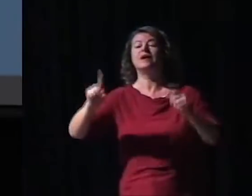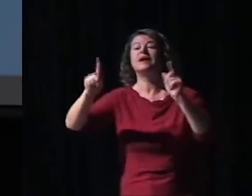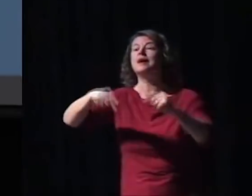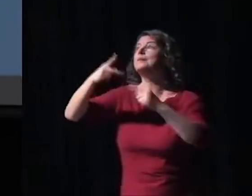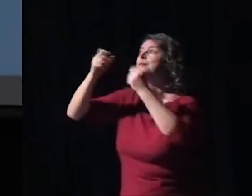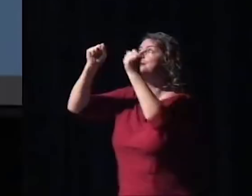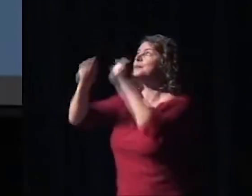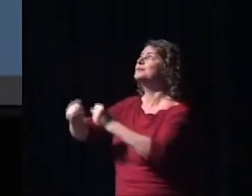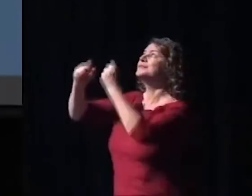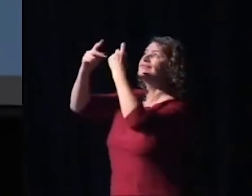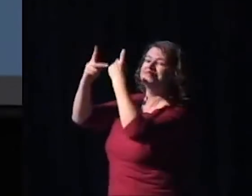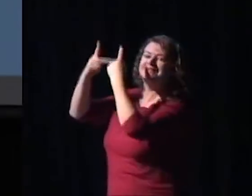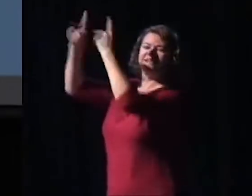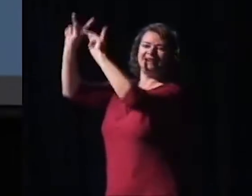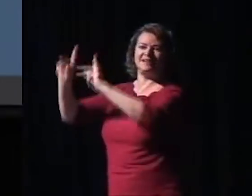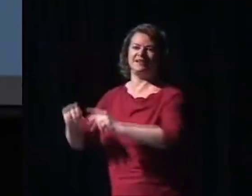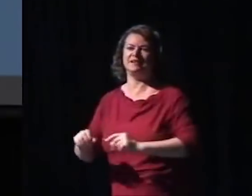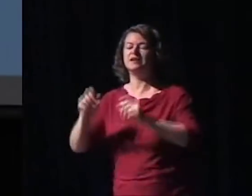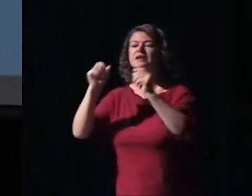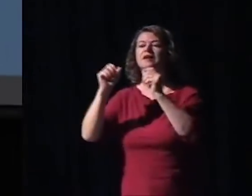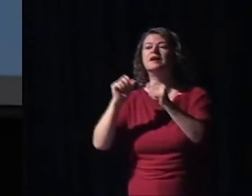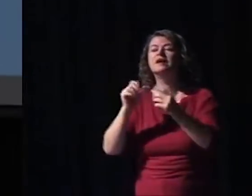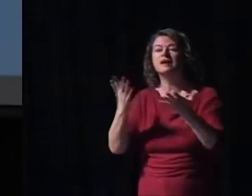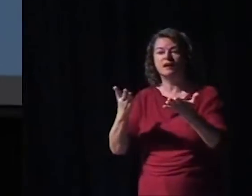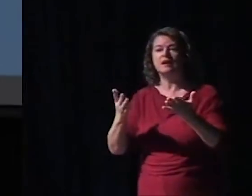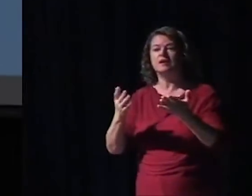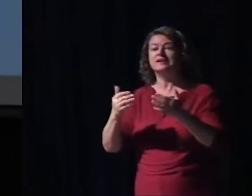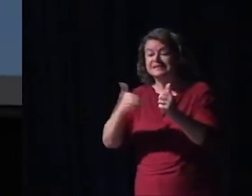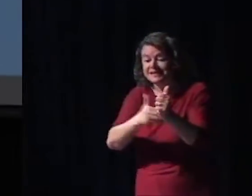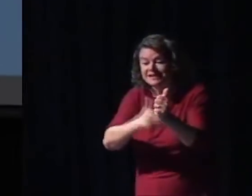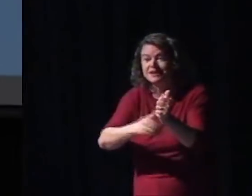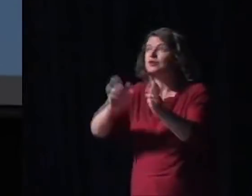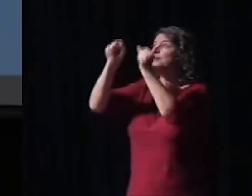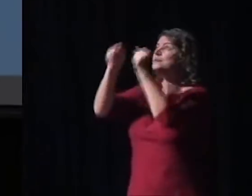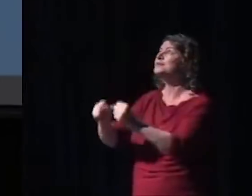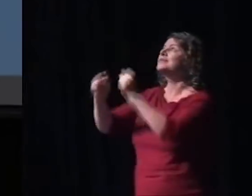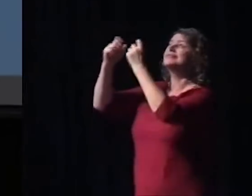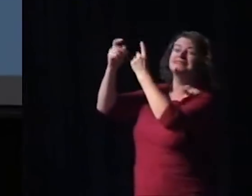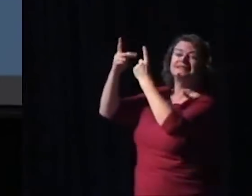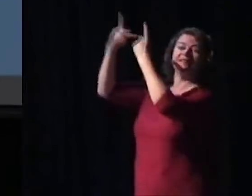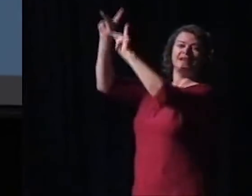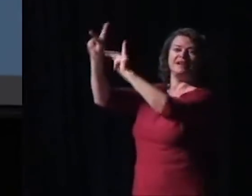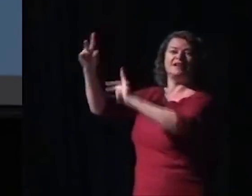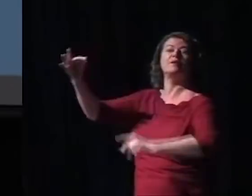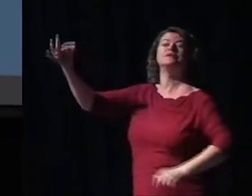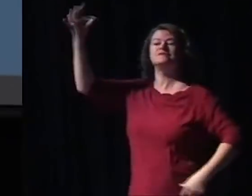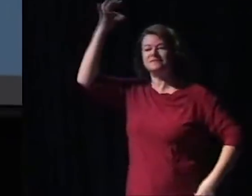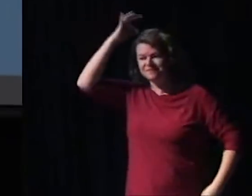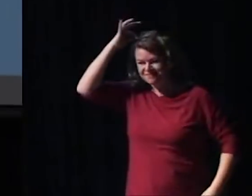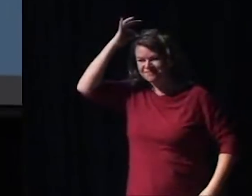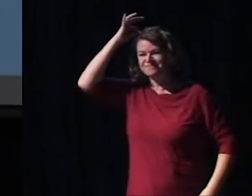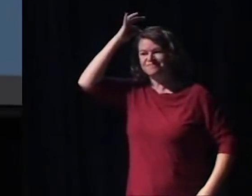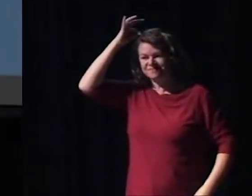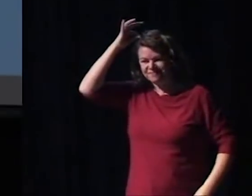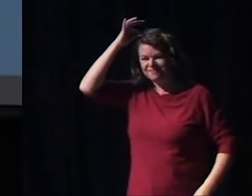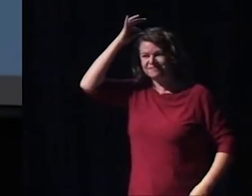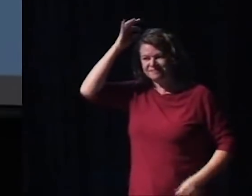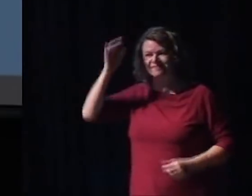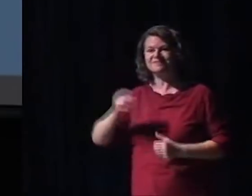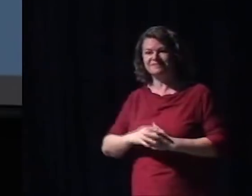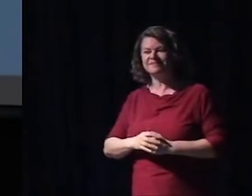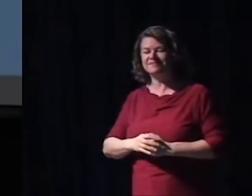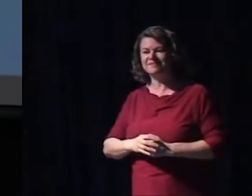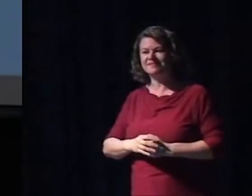Espírito Santo de Deus. A fonte do poder está no Espírito Santo de Deus. Gente, só que isso aí só vai ficar sobre